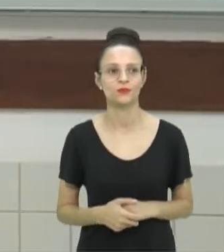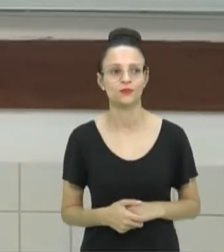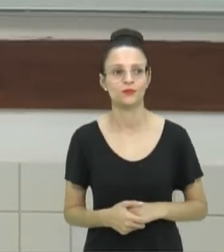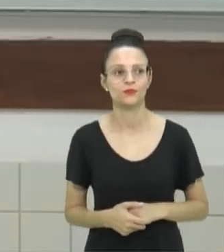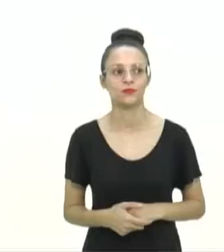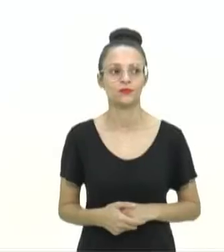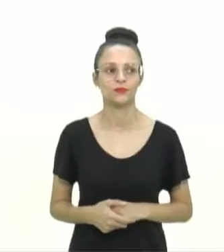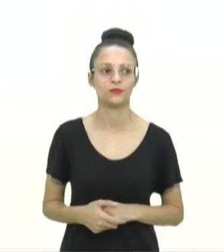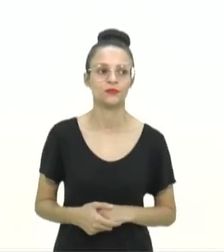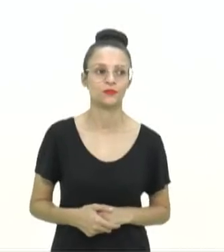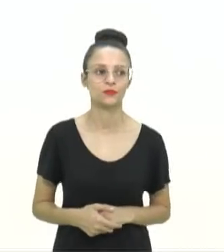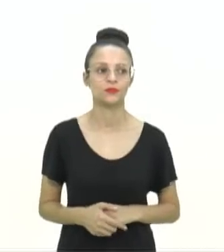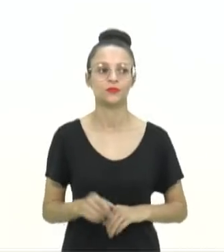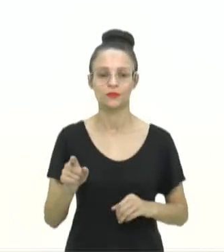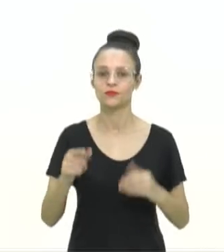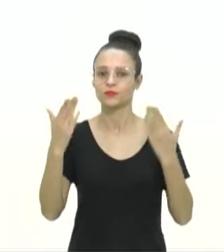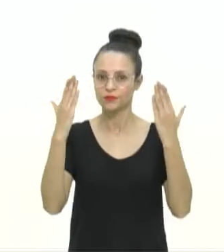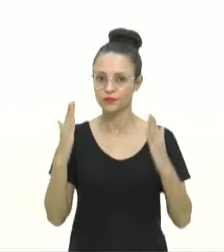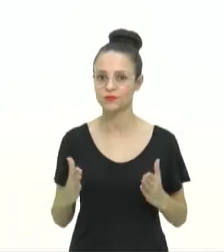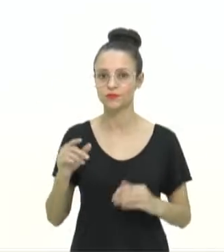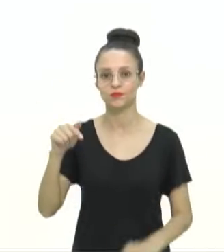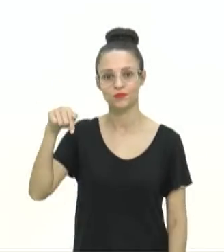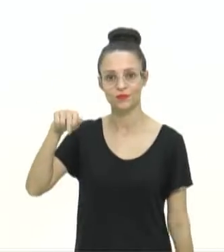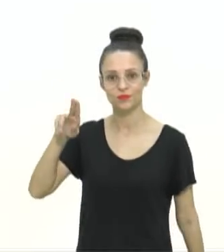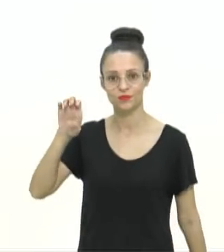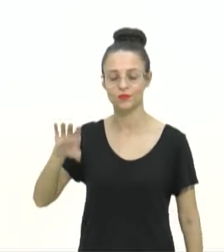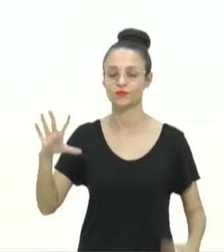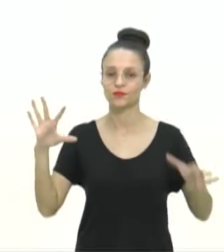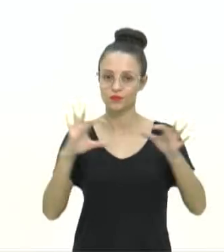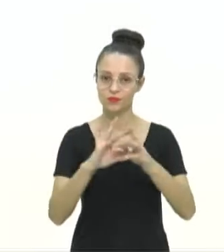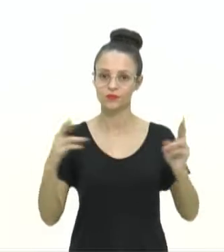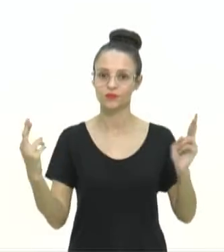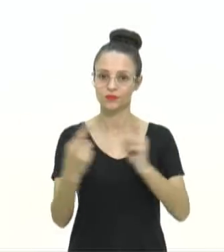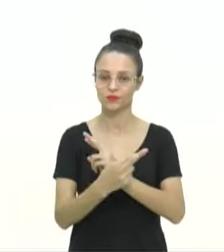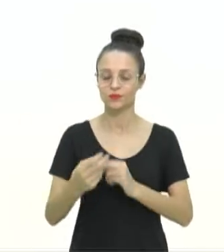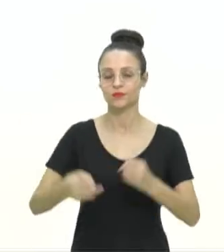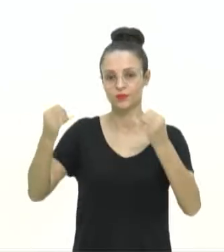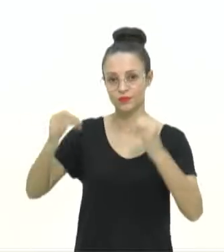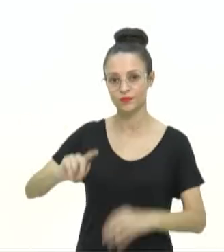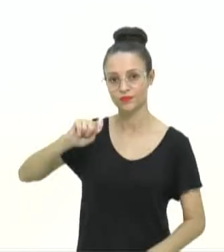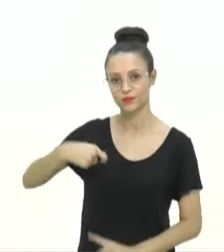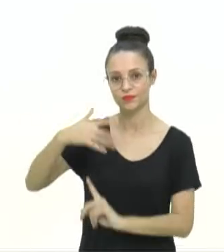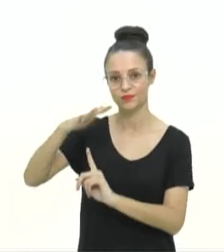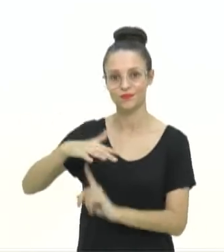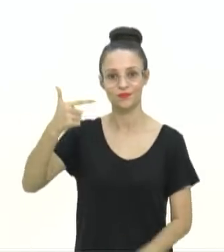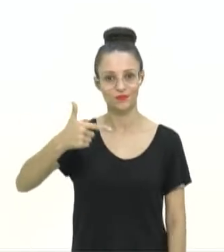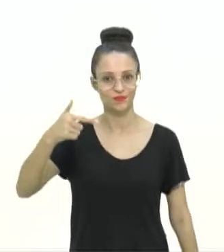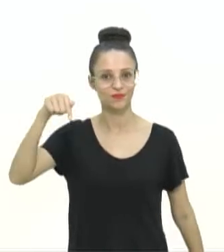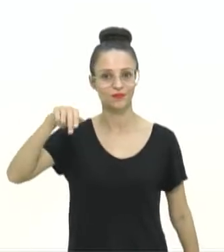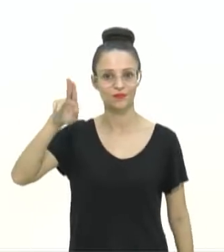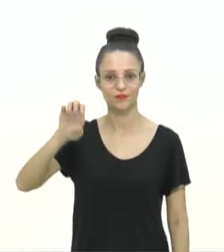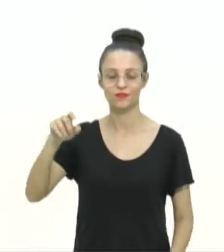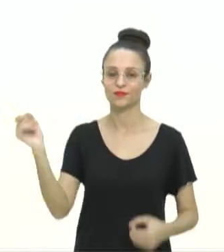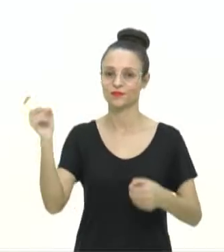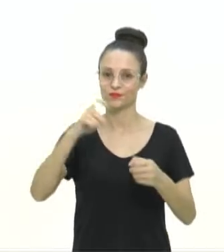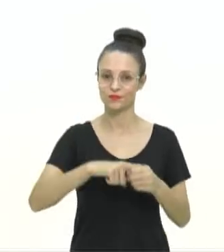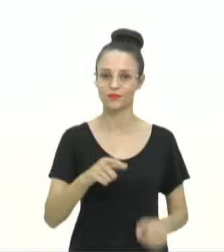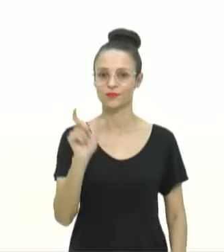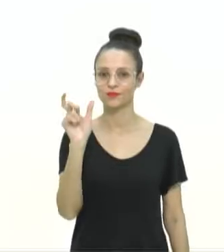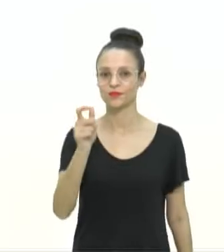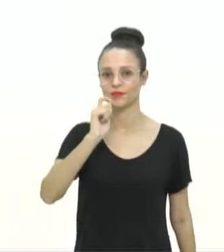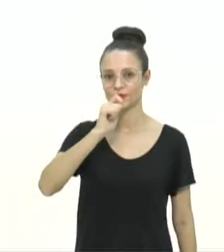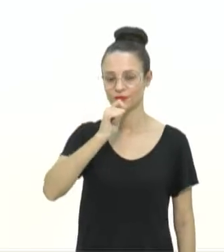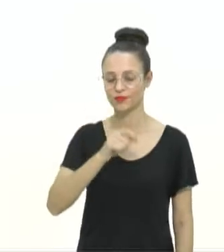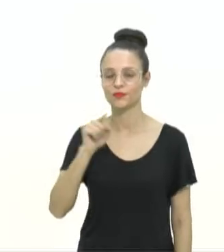então. Nesse caso, o primeiro que estabelece uma explicação sobre pinheiro e o segundo que retoma pinhão.